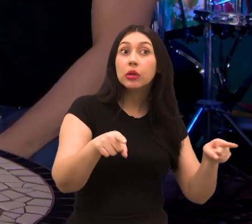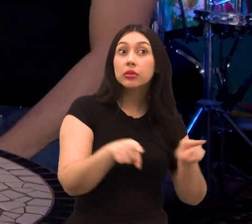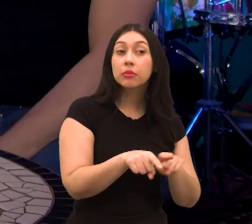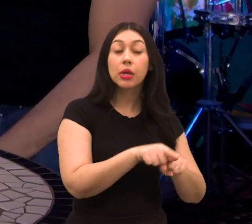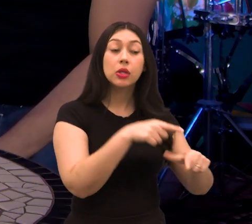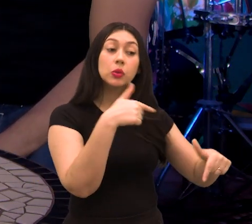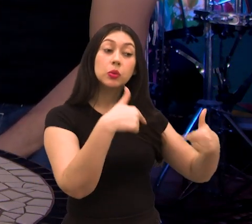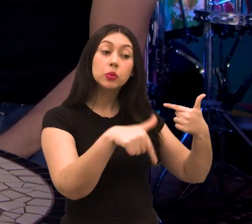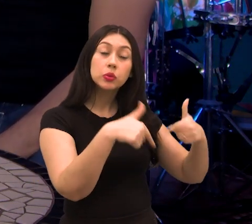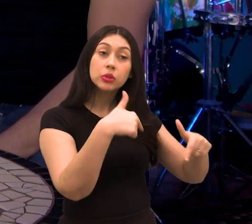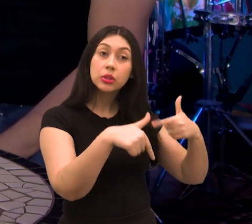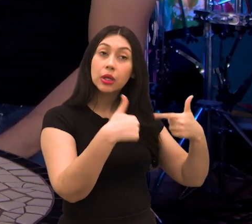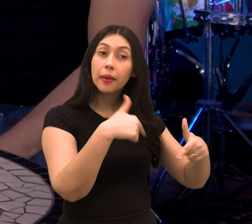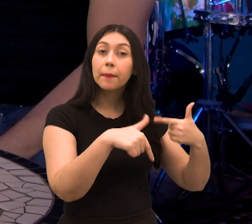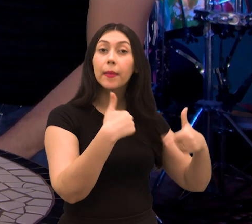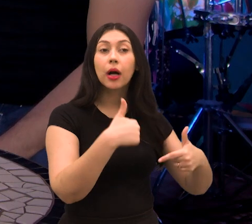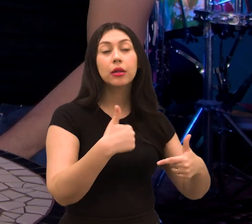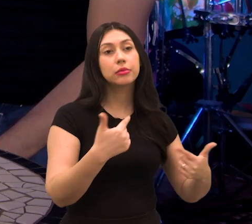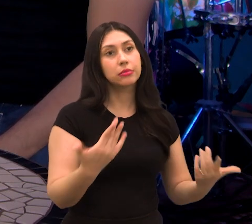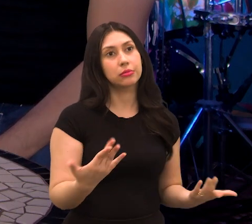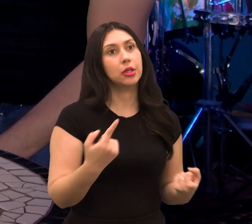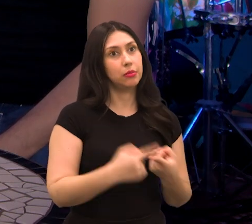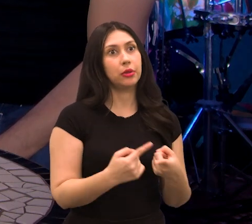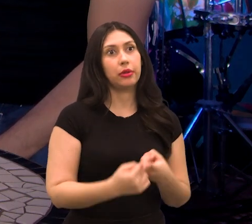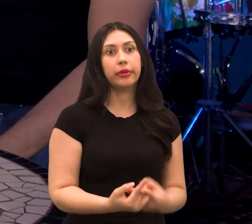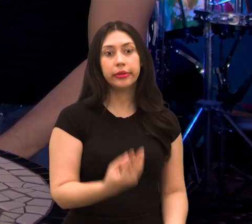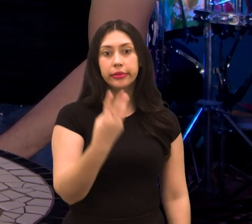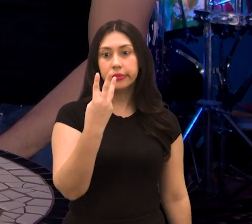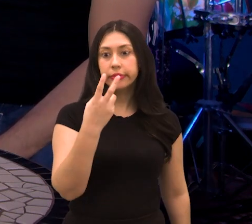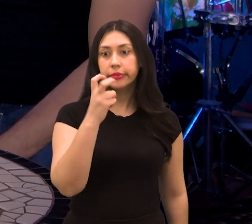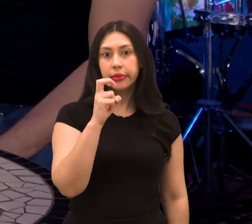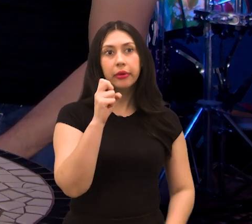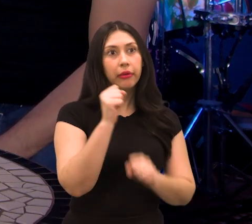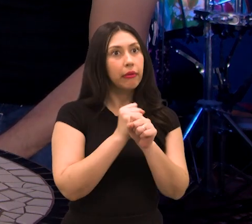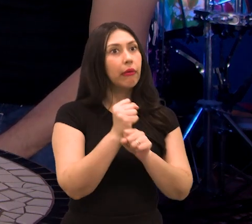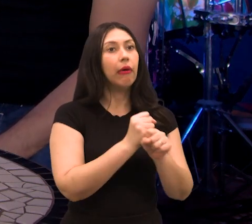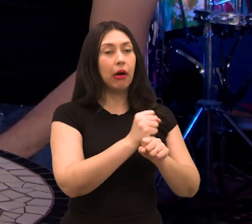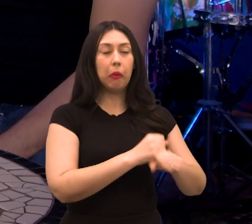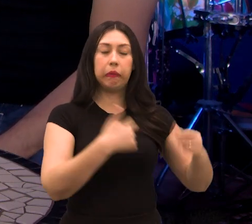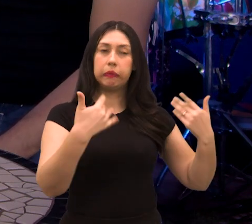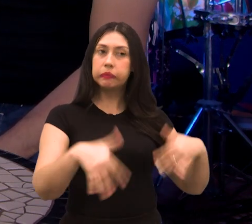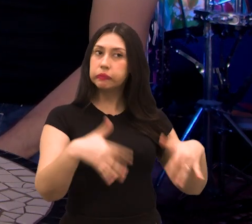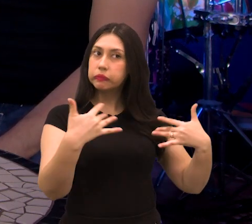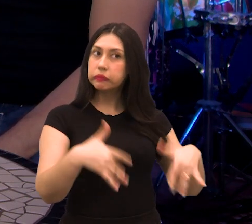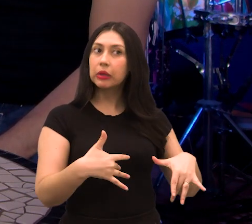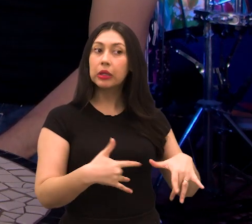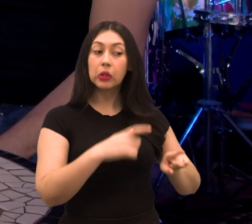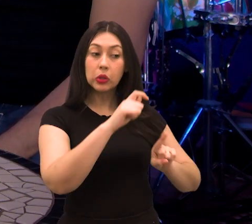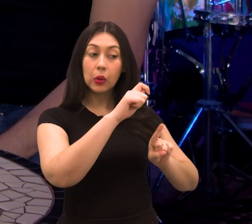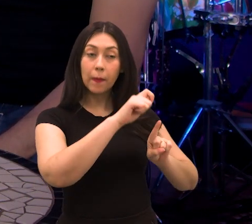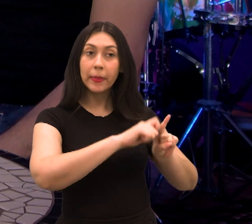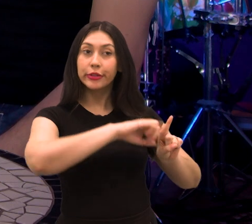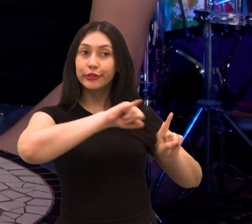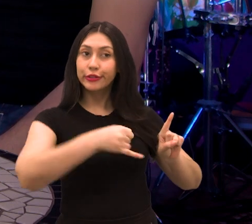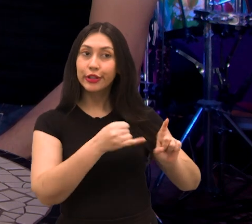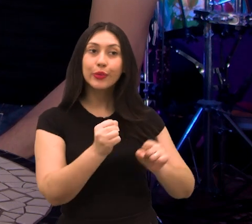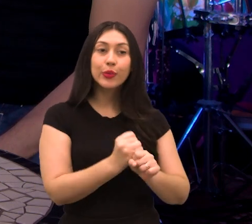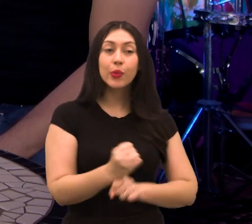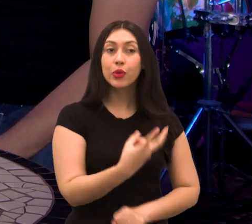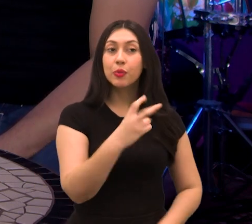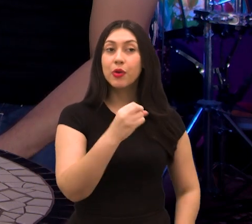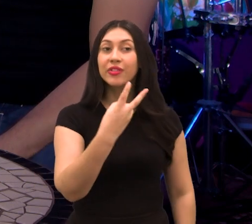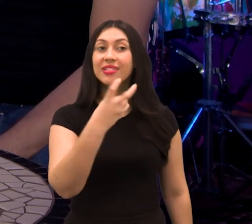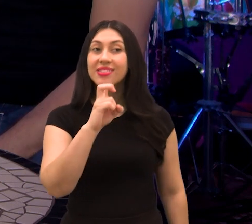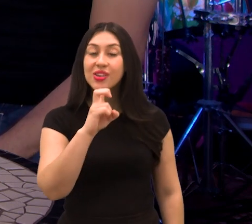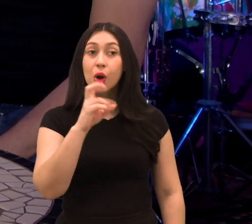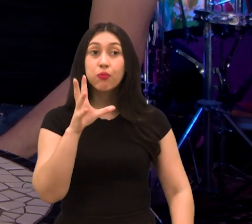dos seus trabalhos musicais, né? Sim. Principalmente, até porque 35 anos, né? Muita coisa. Em janeiro agora de 2025 ele completa